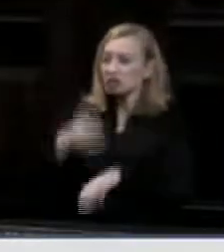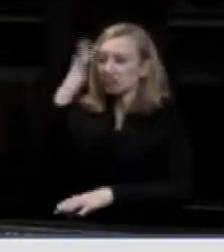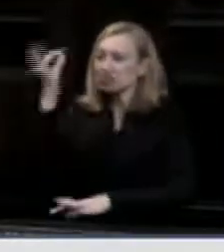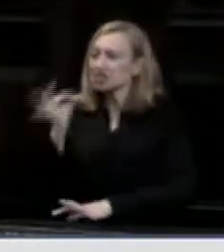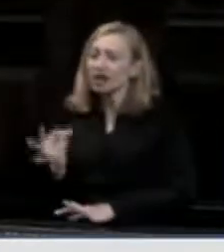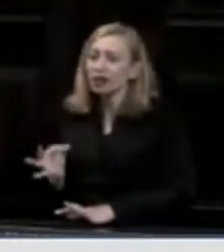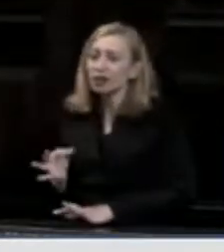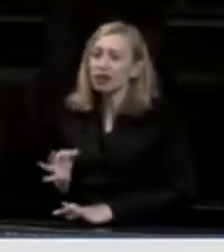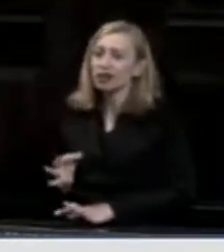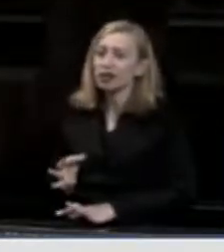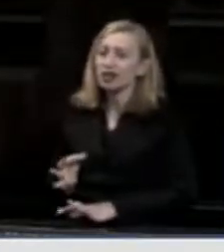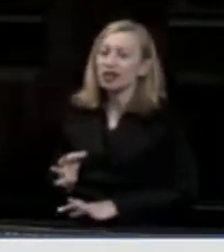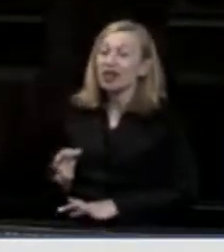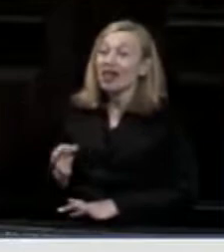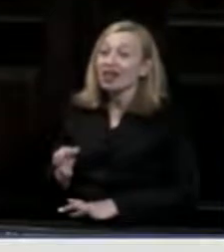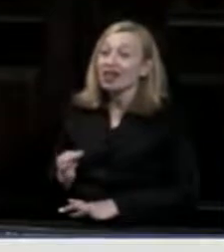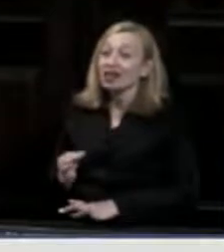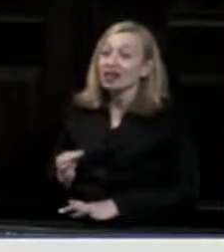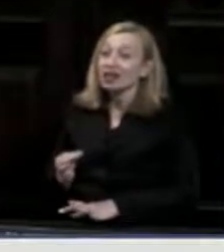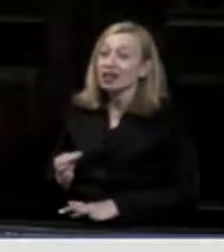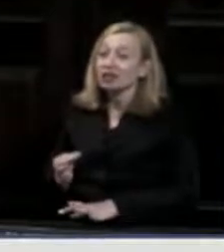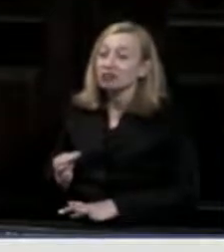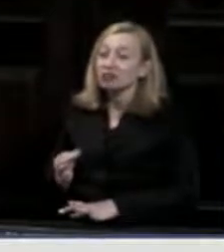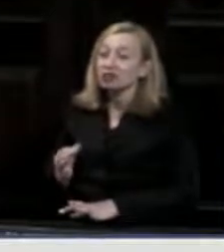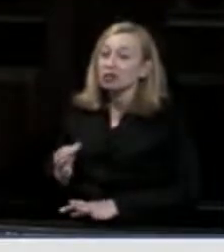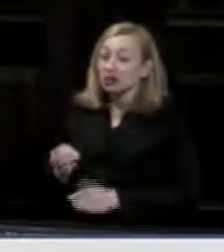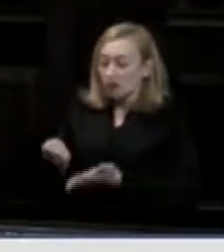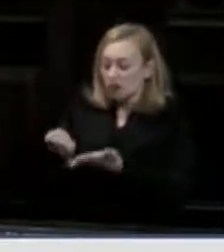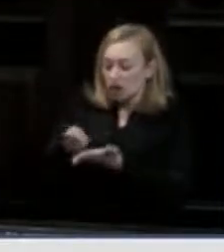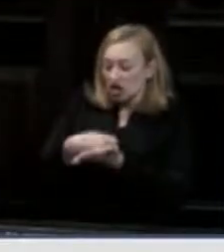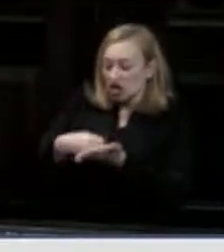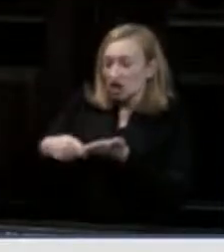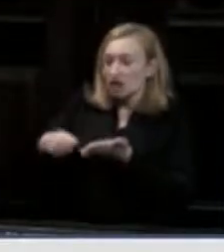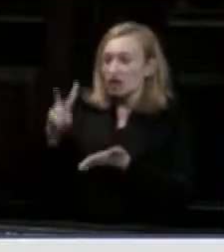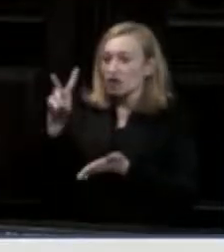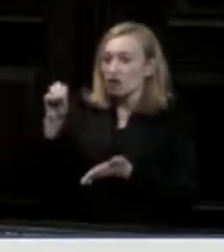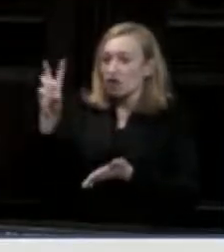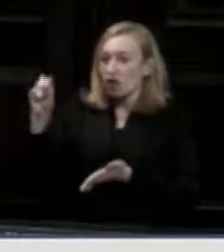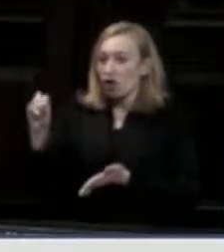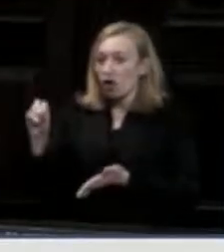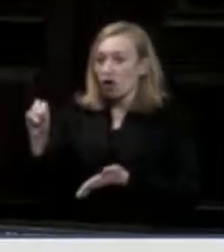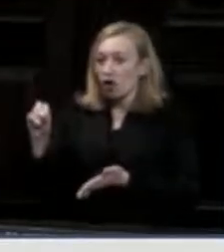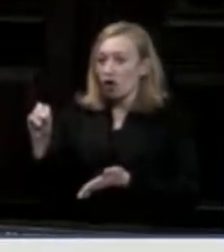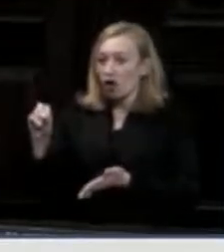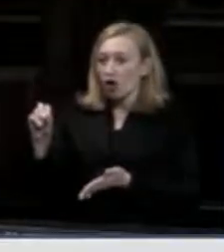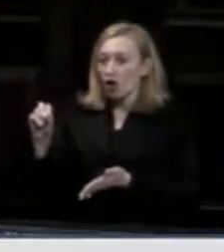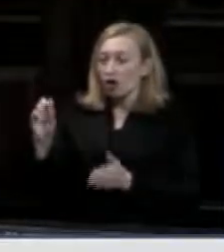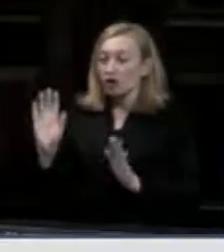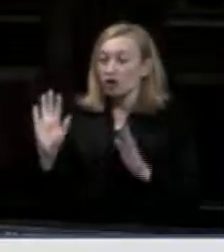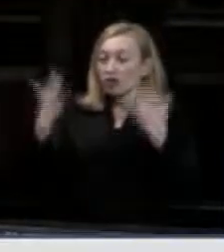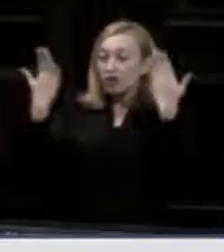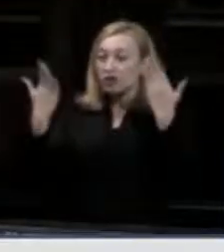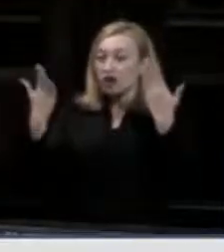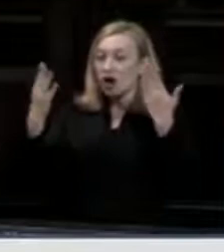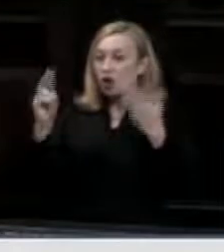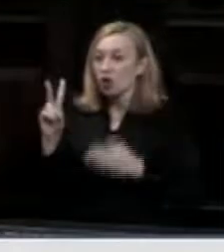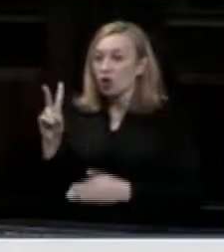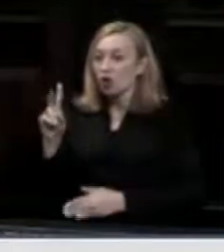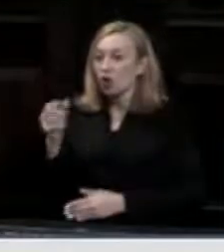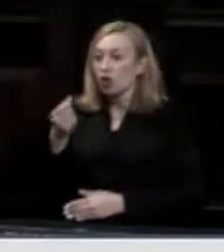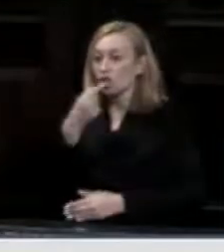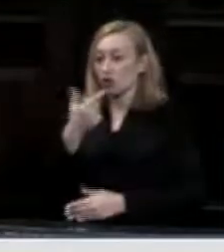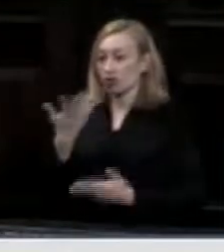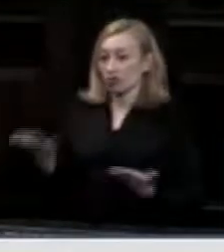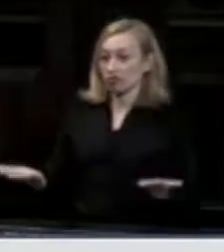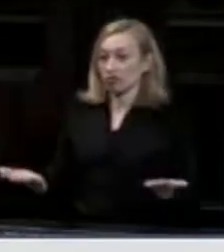nem escrever vovó viu a uva, sob o ponto de vista da gestão